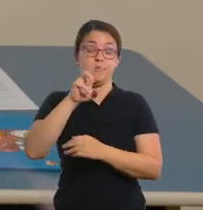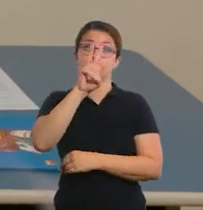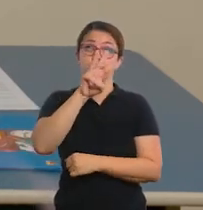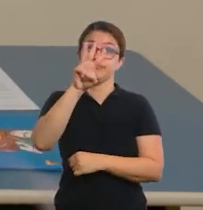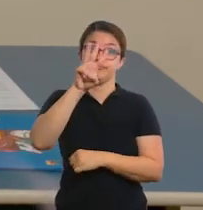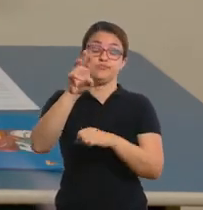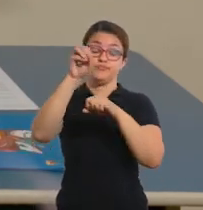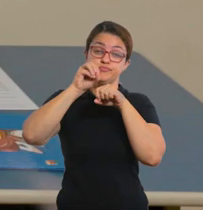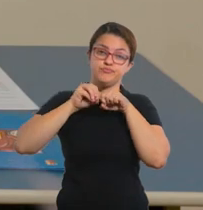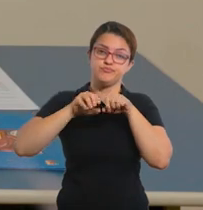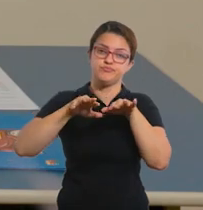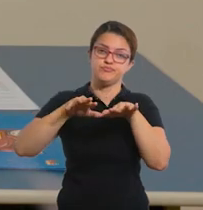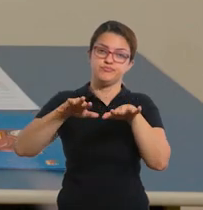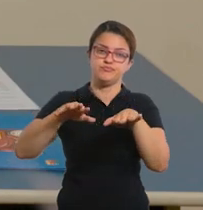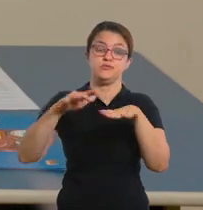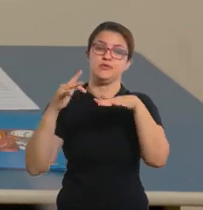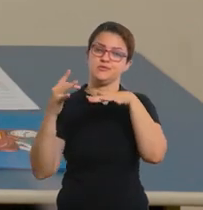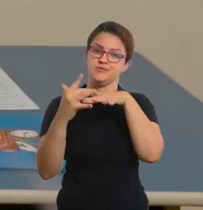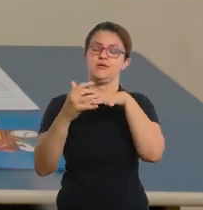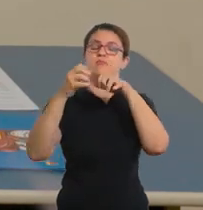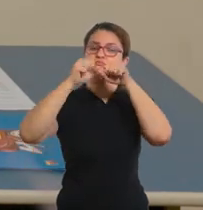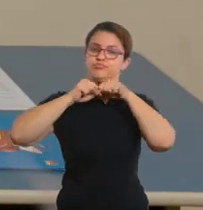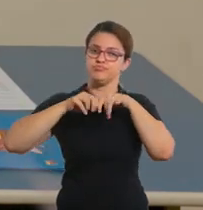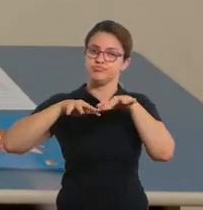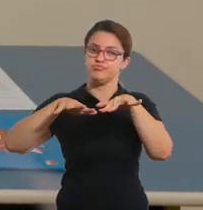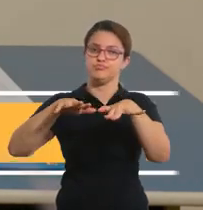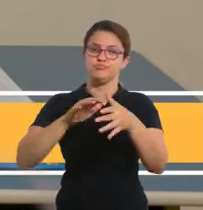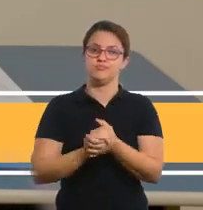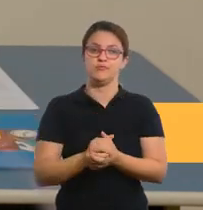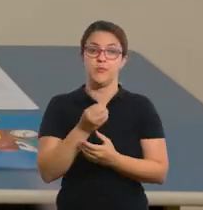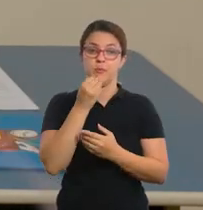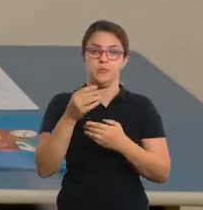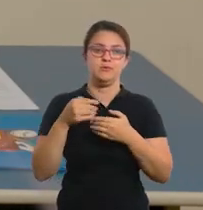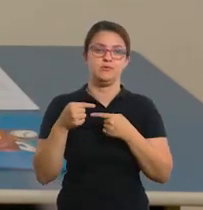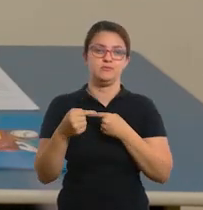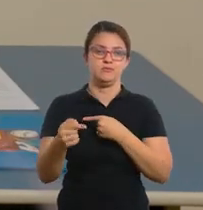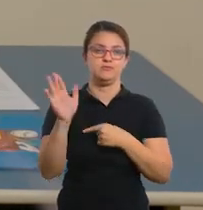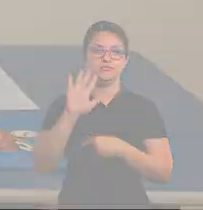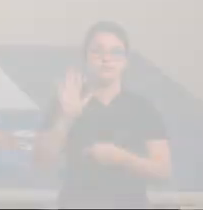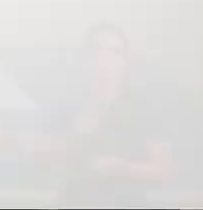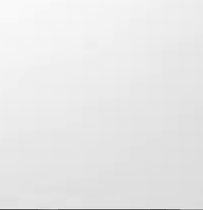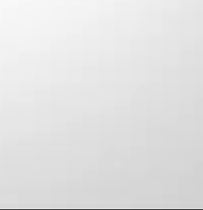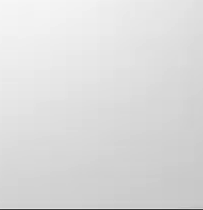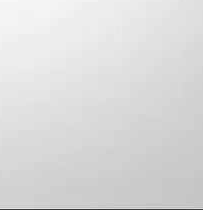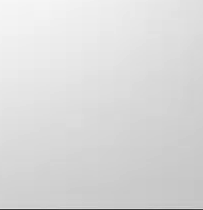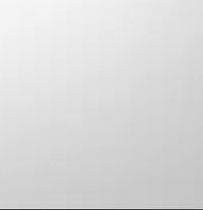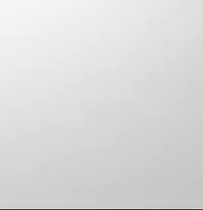compartilhar o nosso link nas redes sociais com os amiguinhos de vocês. Uma boa semana, tchau, tchau!